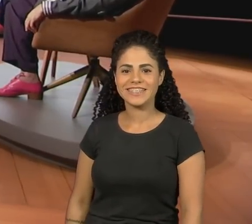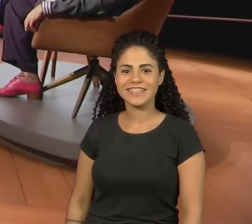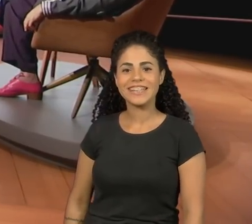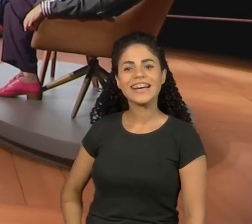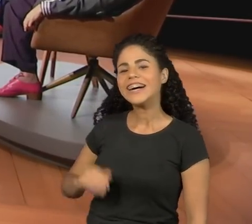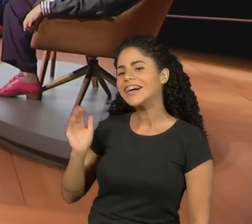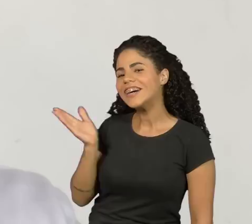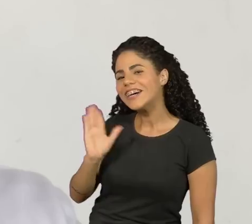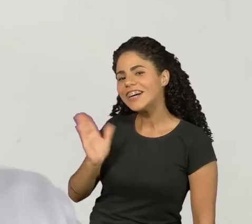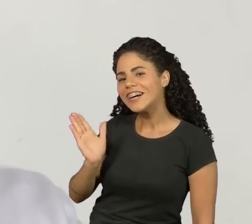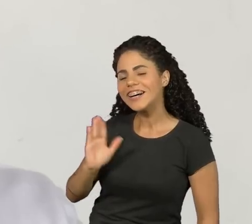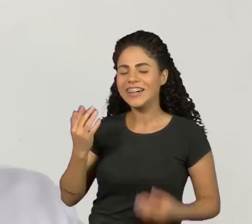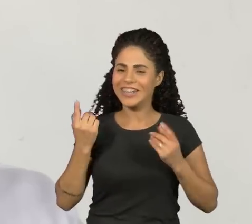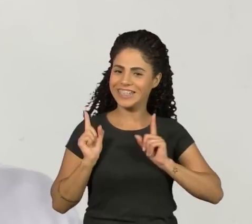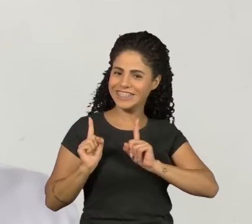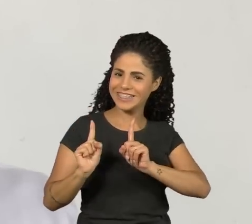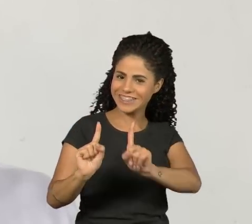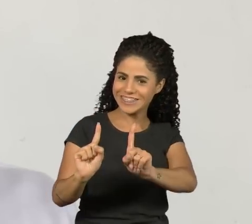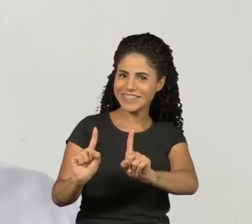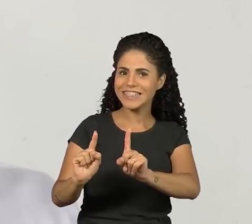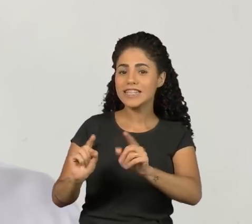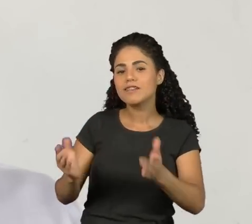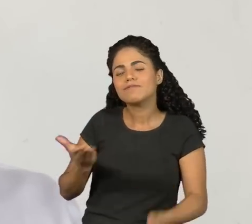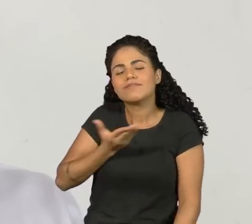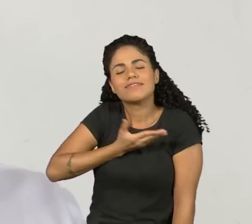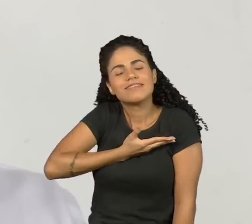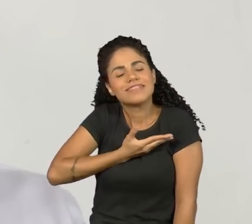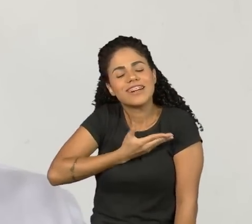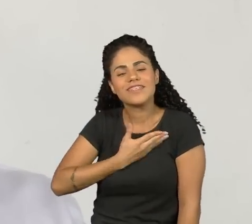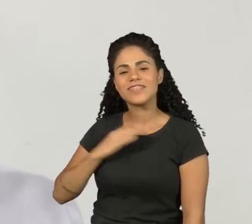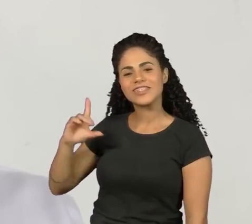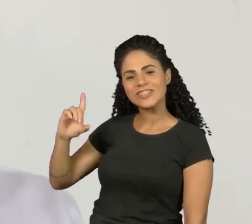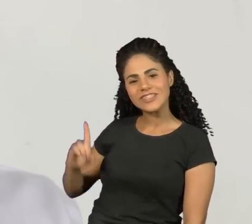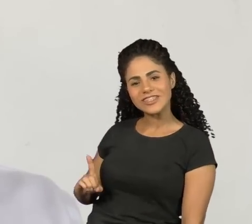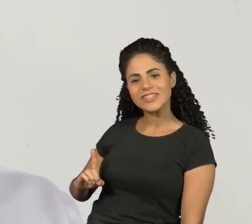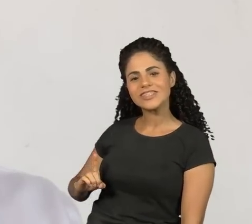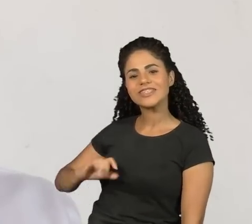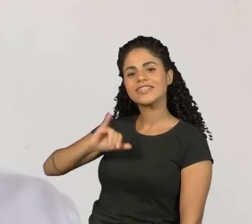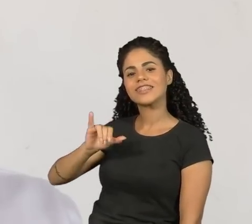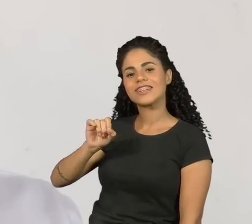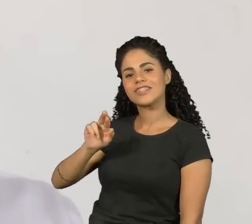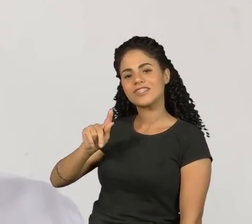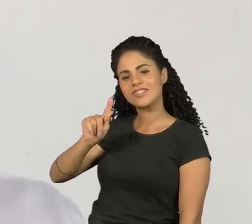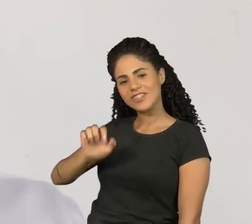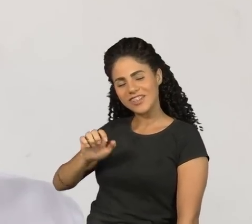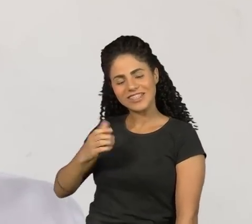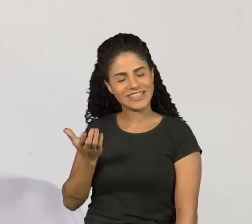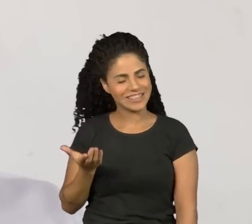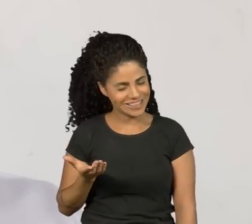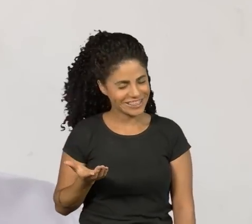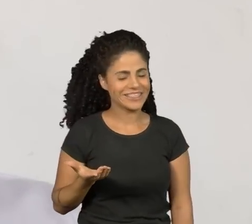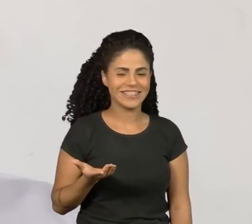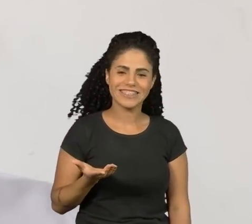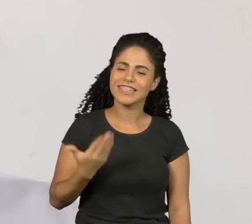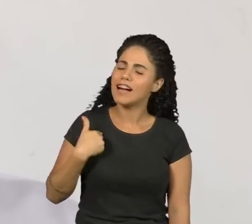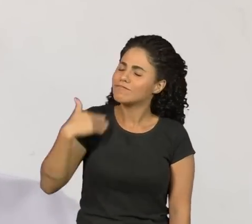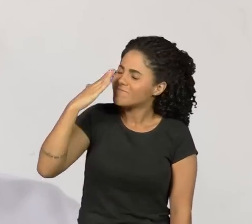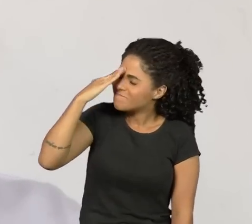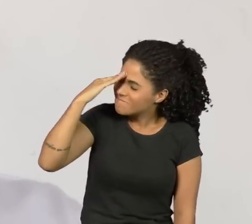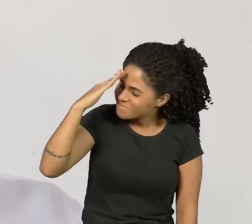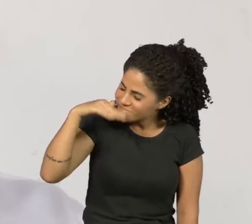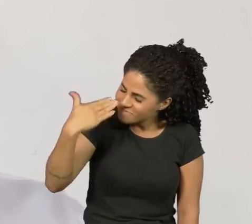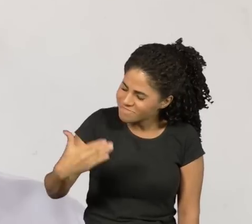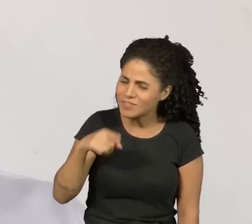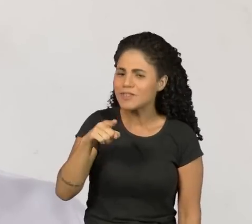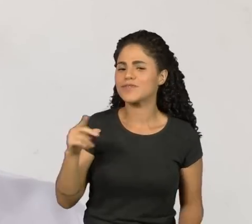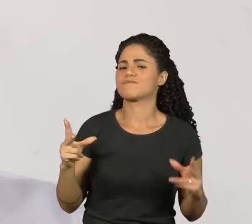Alô, alô, pessoas do programa Persona. Alô, alô, meu querido diretor, meu amigo Jorge Farjala. Homenagem mais do que